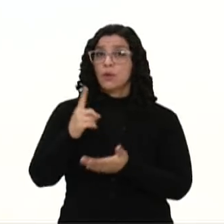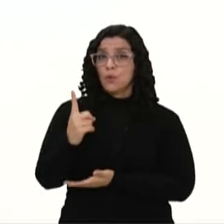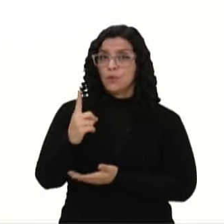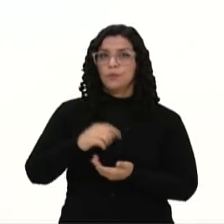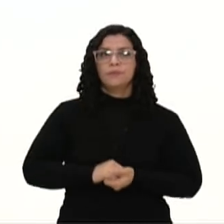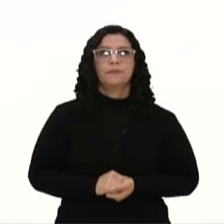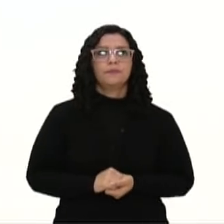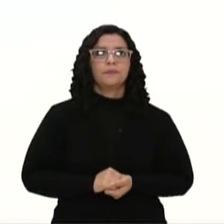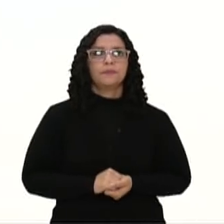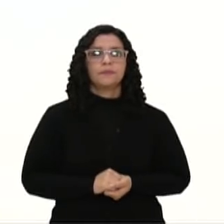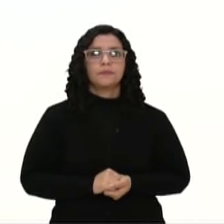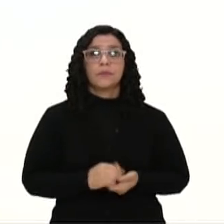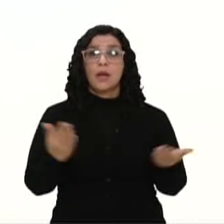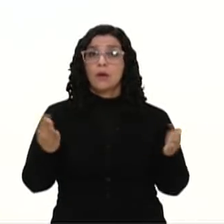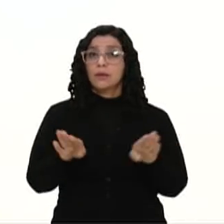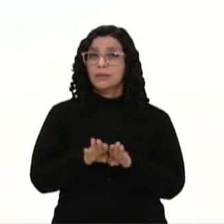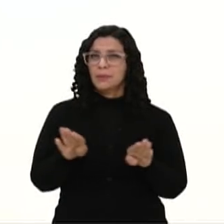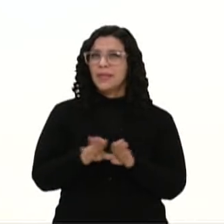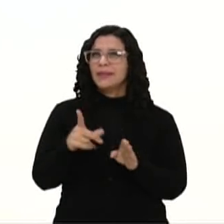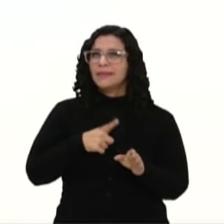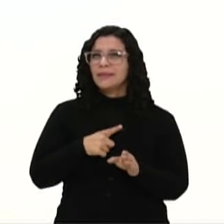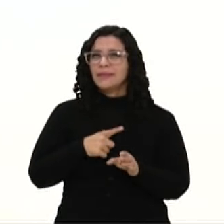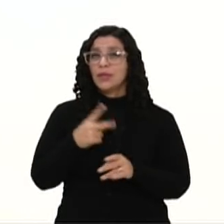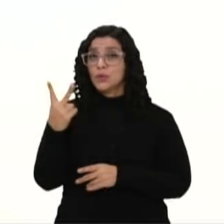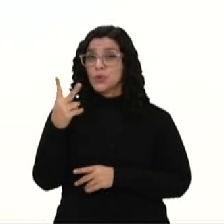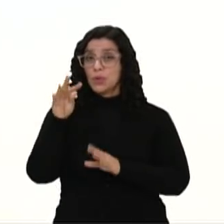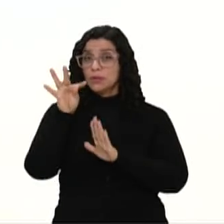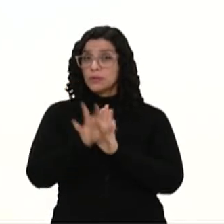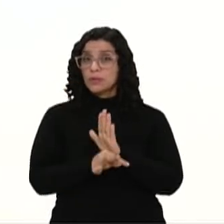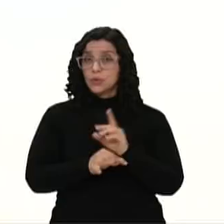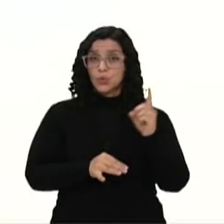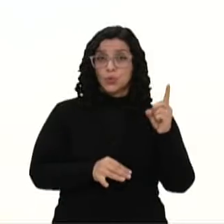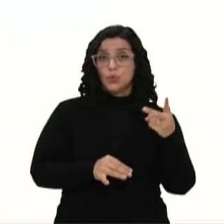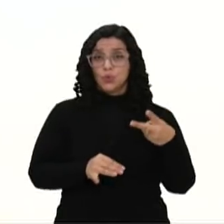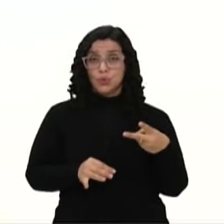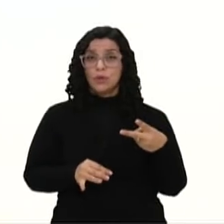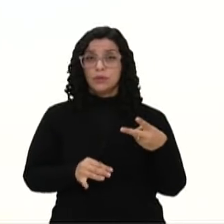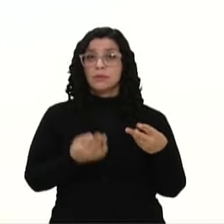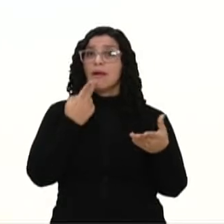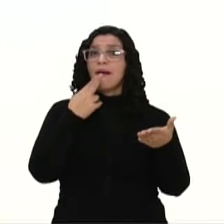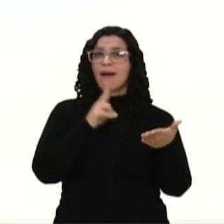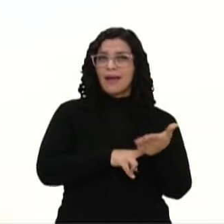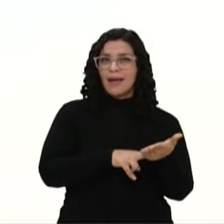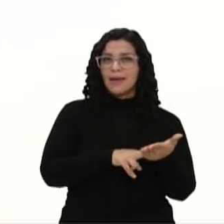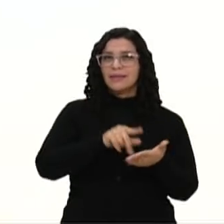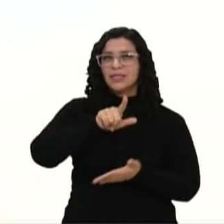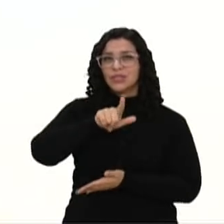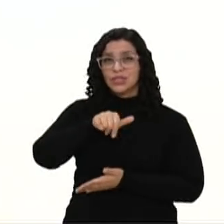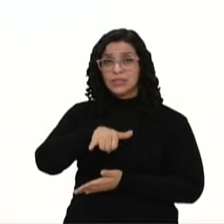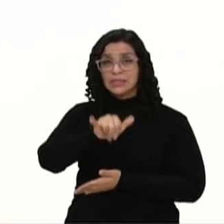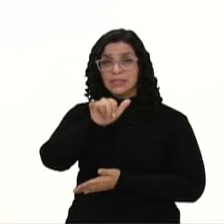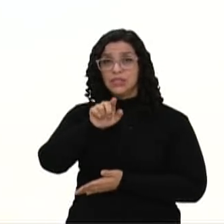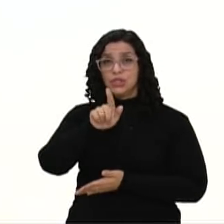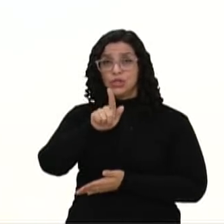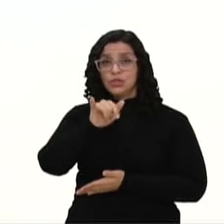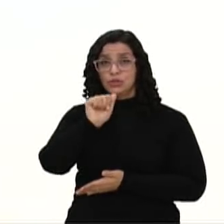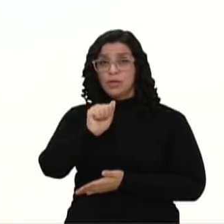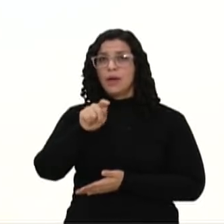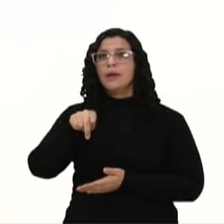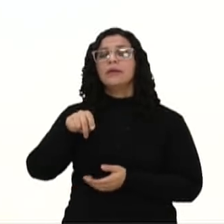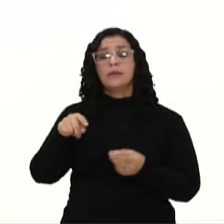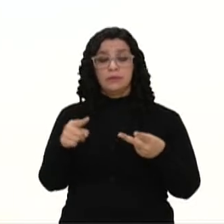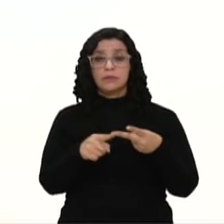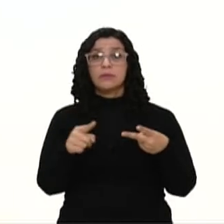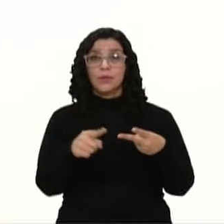Exercício número 1 leva em conta os dois textos que lemos. O texto 1, a carta de Lígia Fagundes e